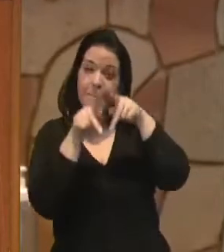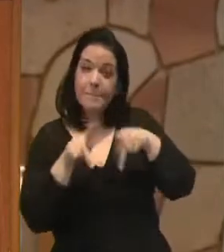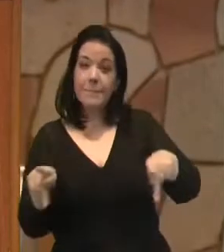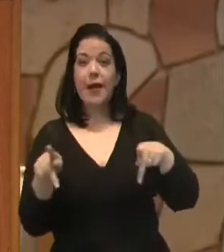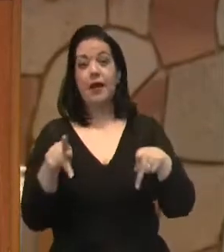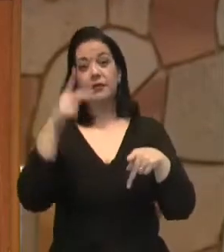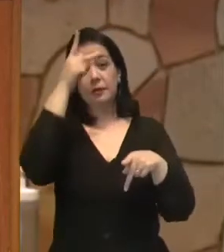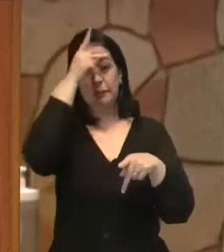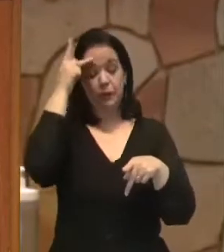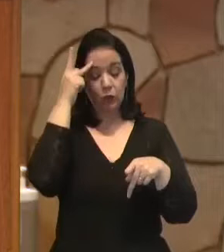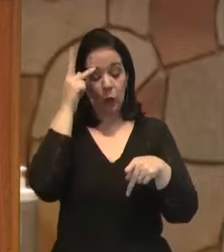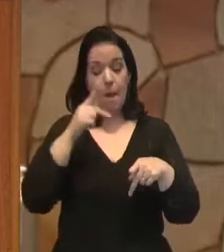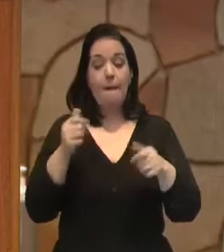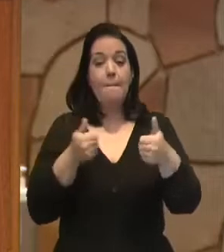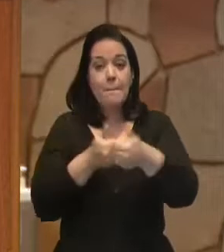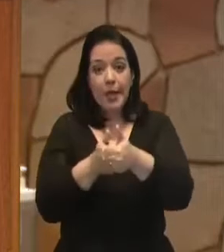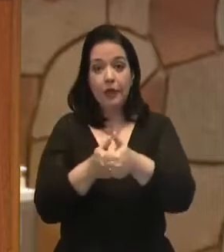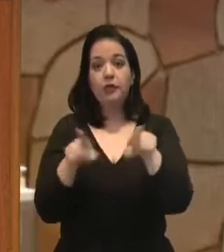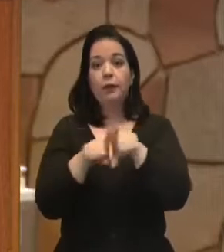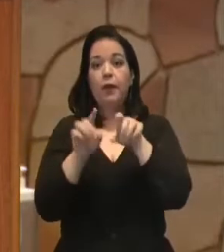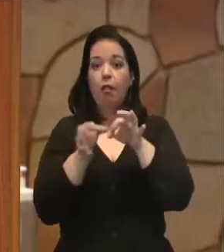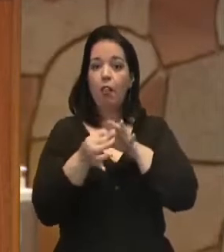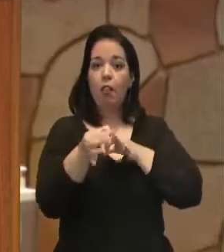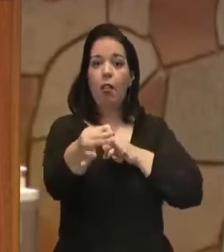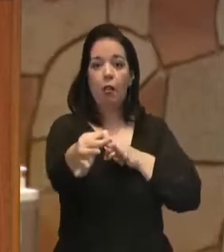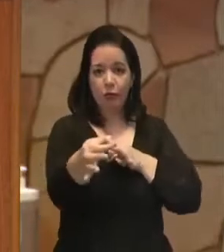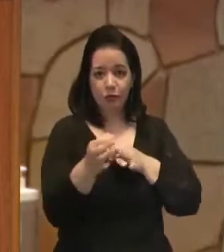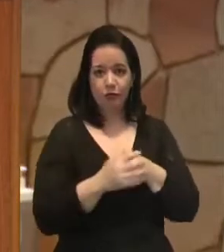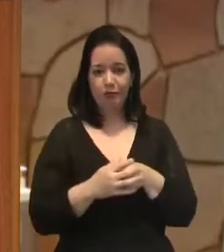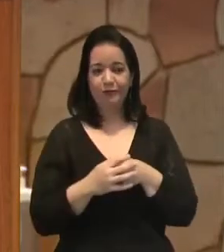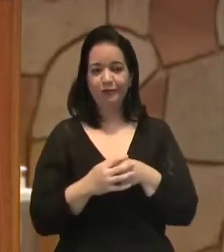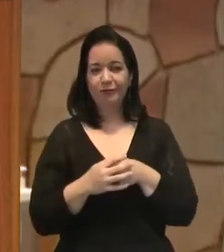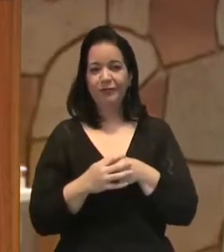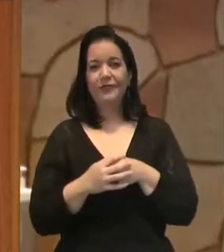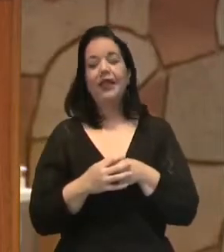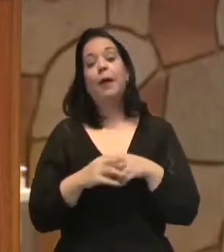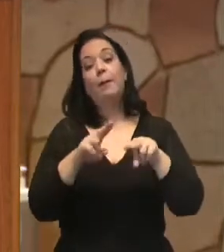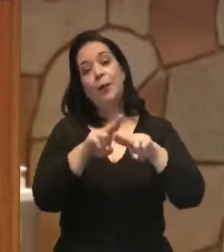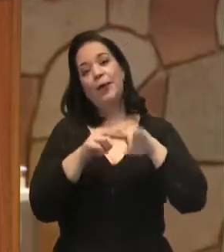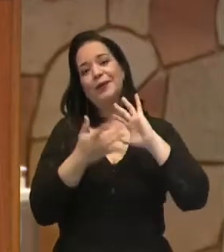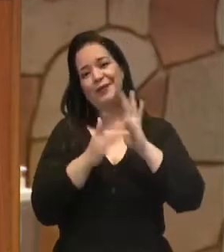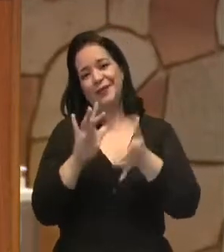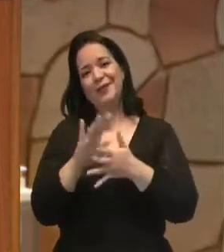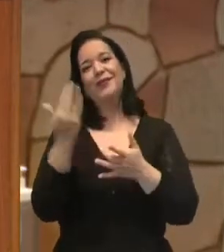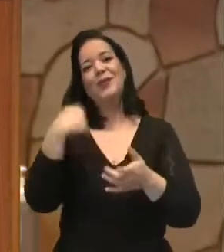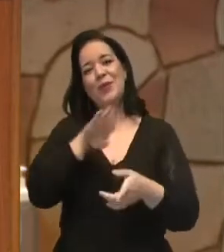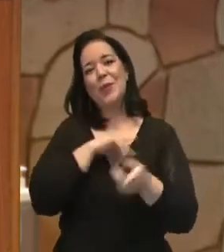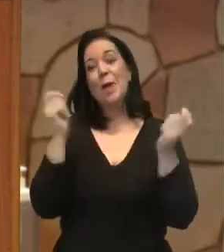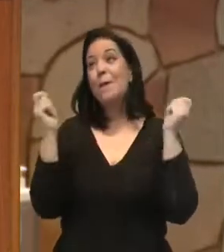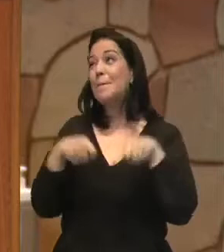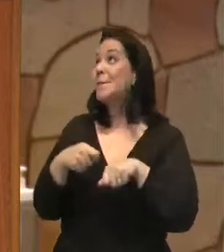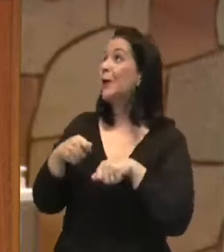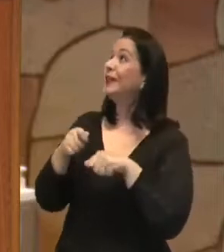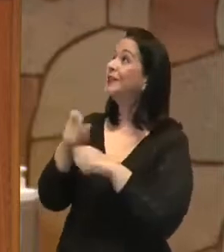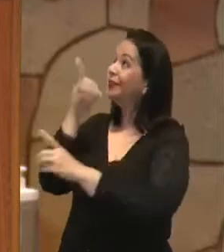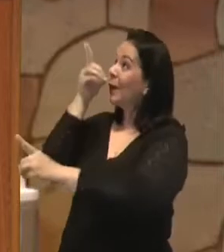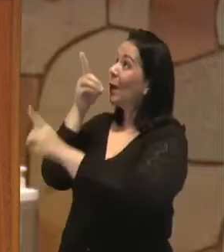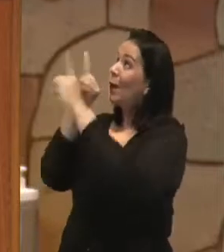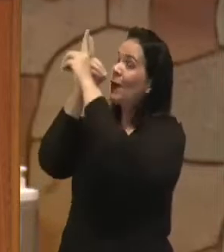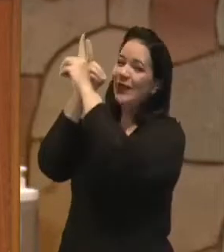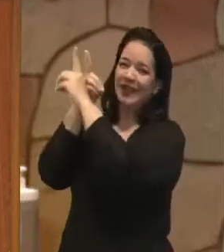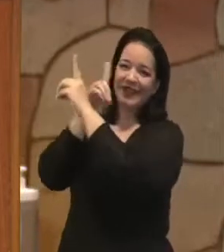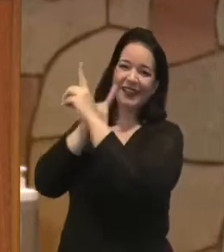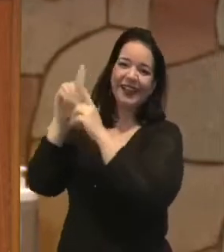estavam perto, porque por ele ambos temos acesso ao Pai em um Espírito. Assim, já não sois